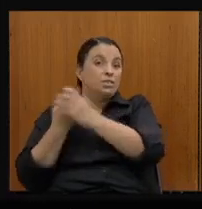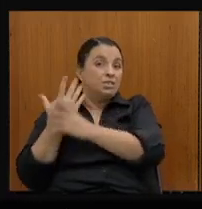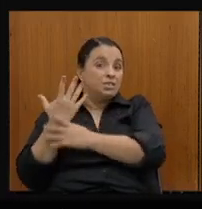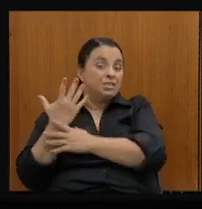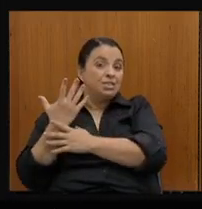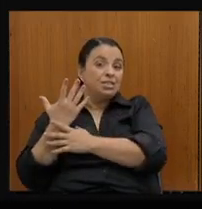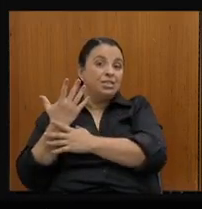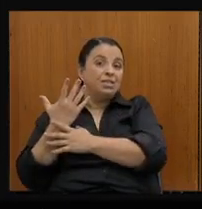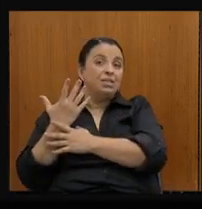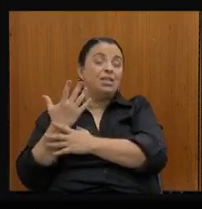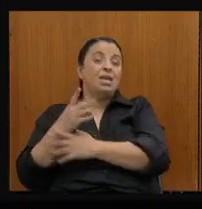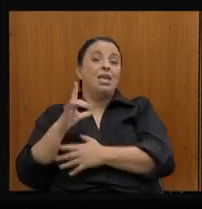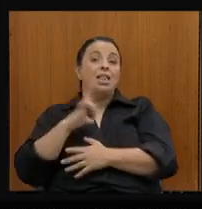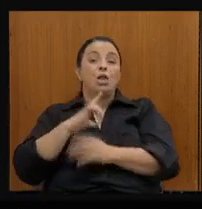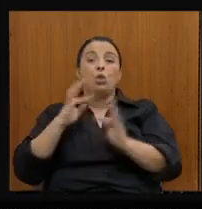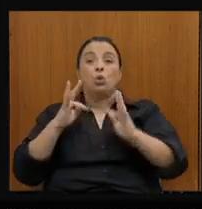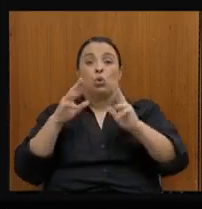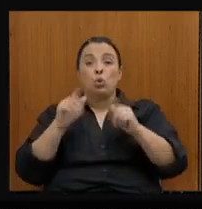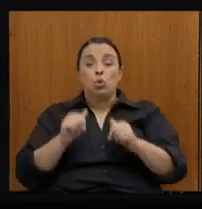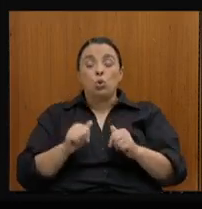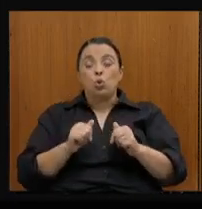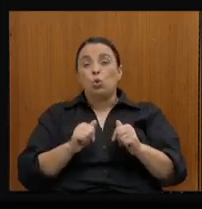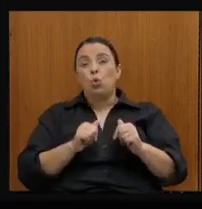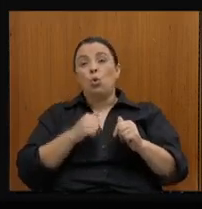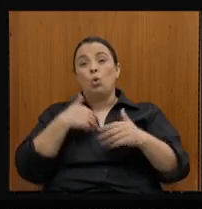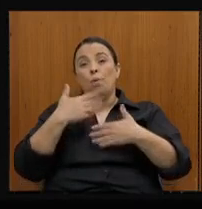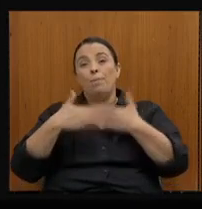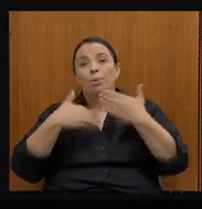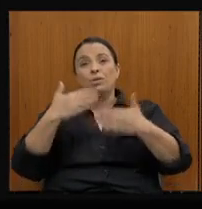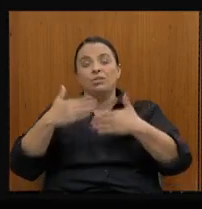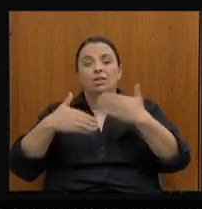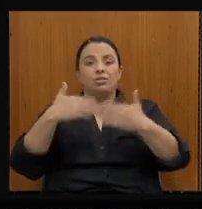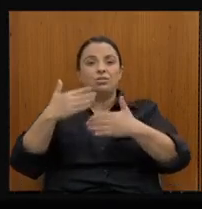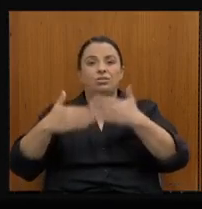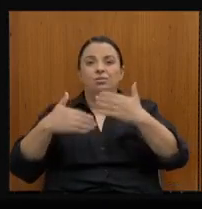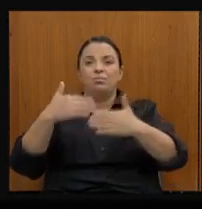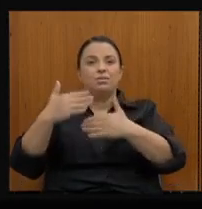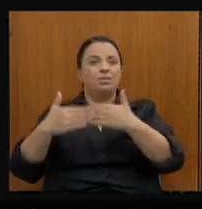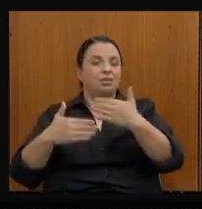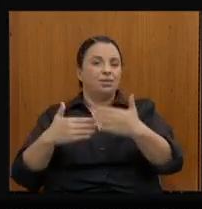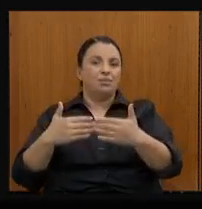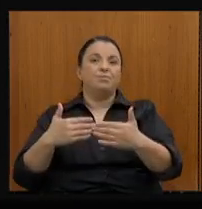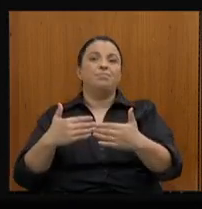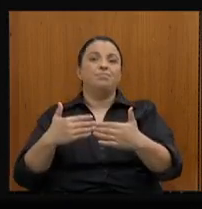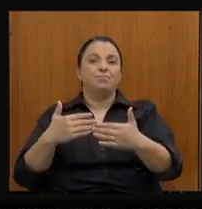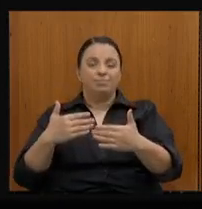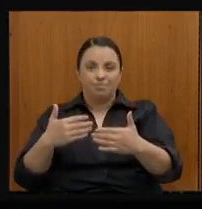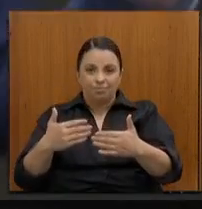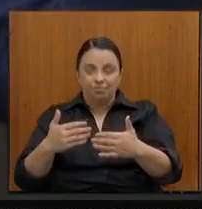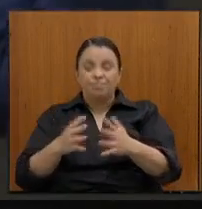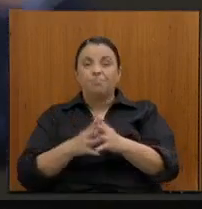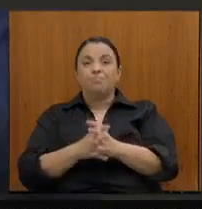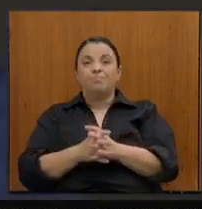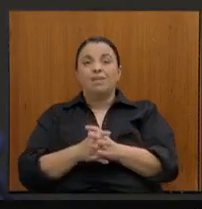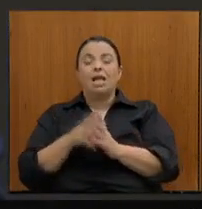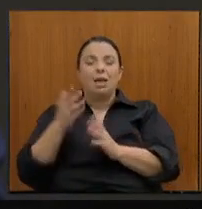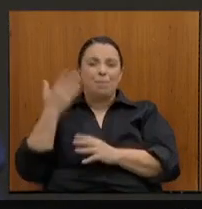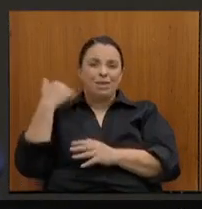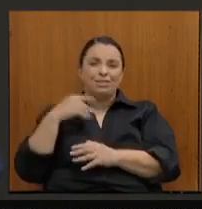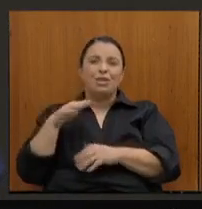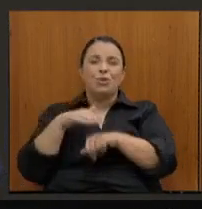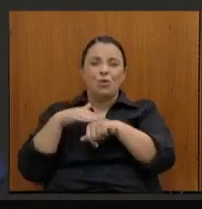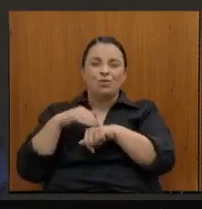o todo então o processo do upstream até o dá um stream e teve uma vez que eu comentei com ele falei você que nós vamos ter oportunidade